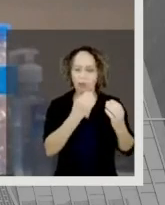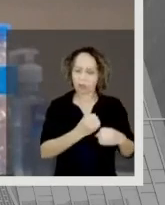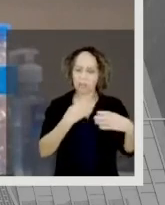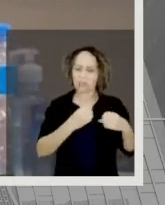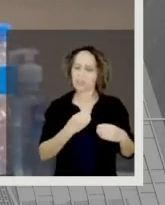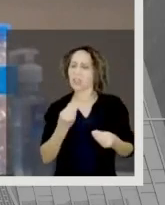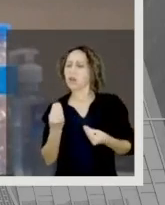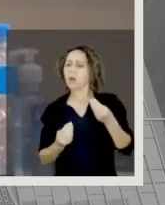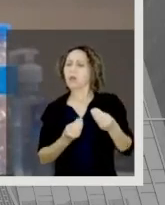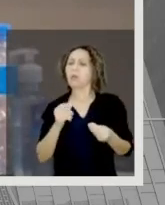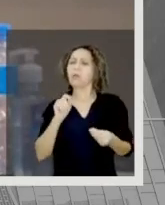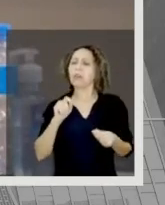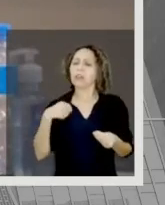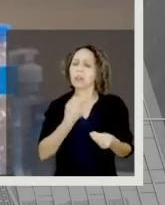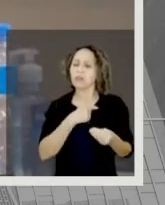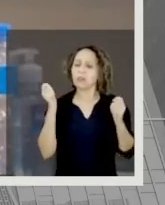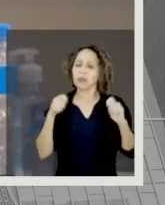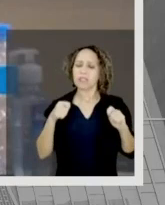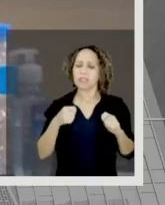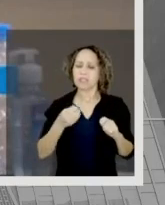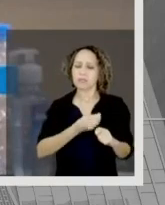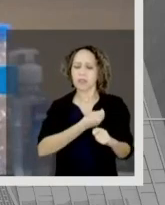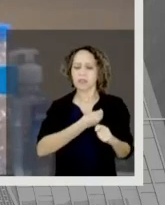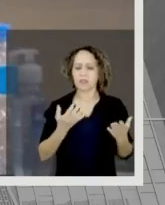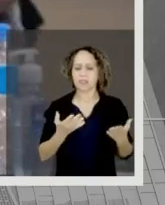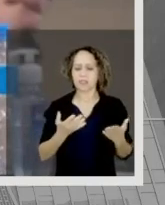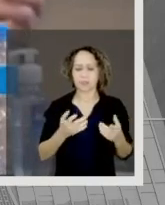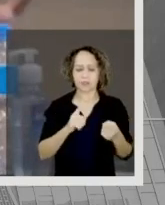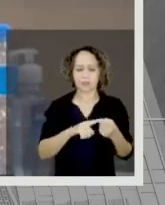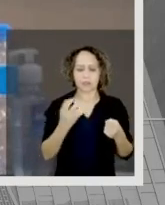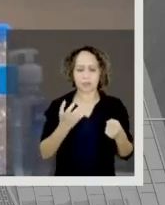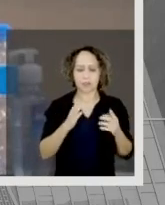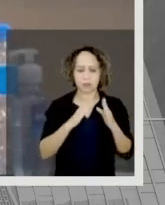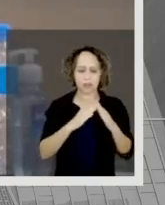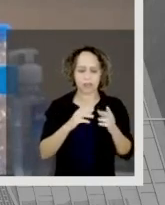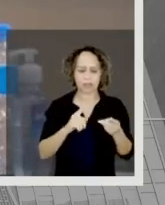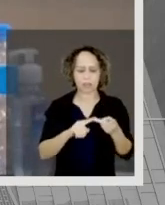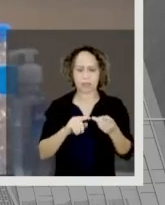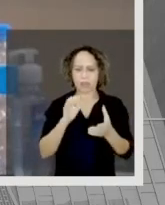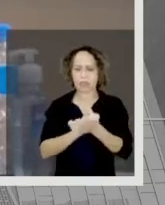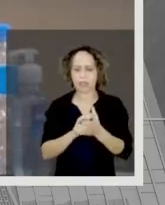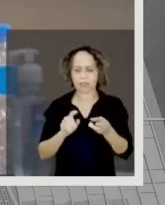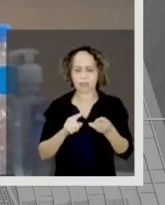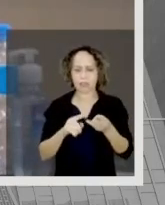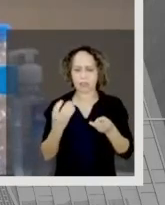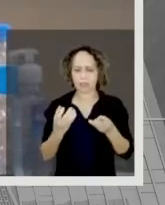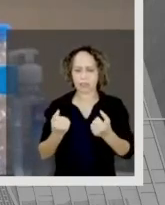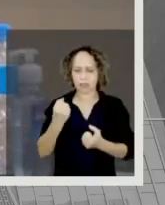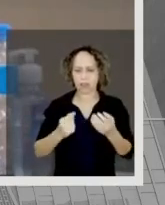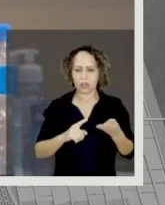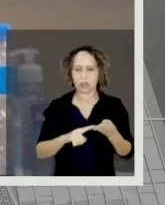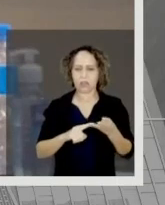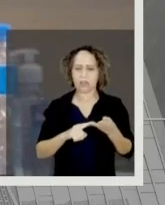que vai para bolso de deputado, de senador, de líder partidário. Não é à toa que grandes líderes eméritos,